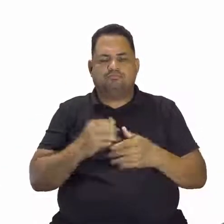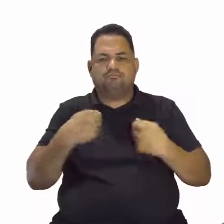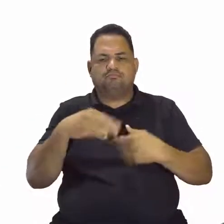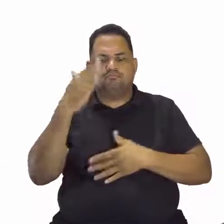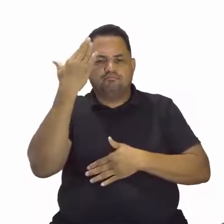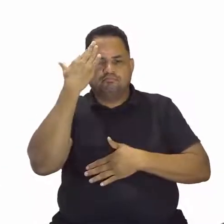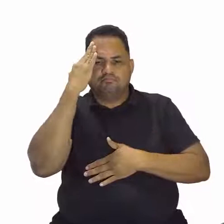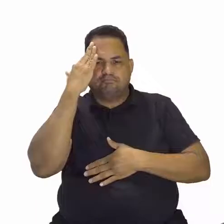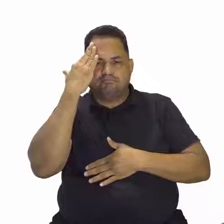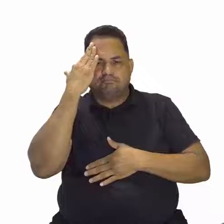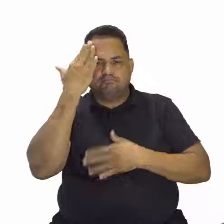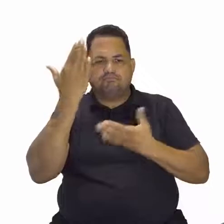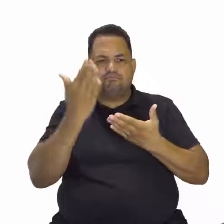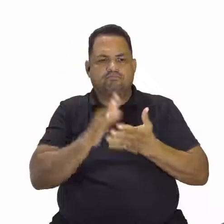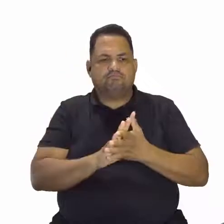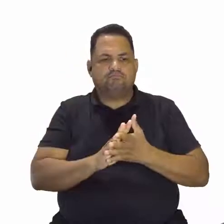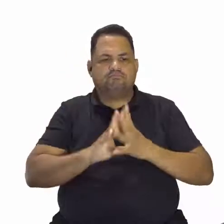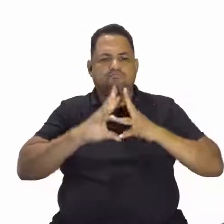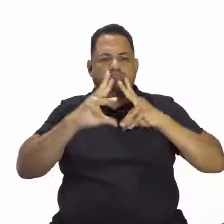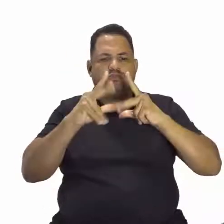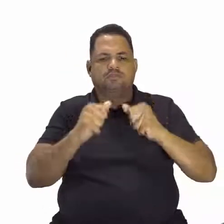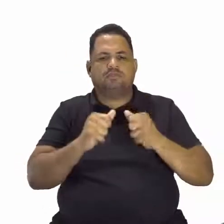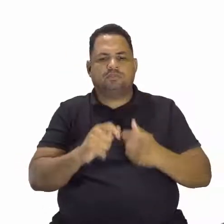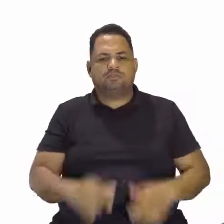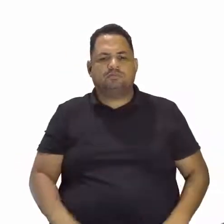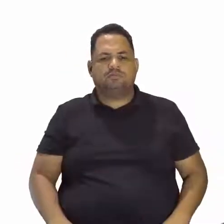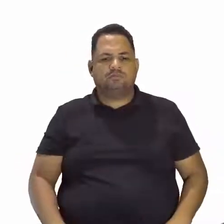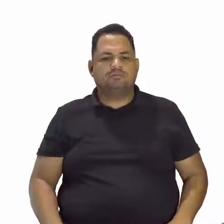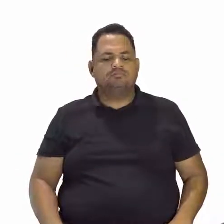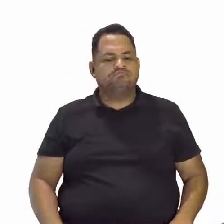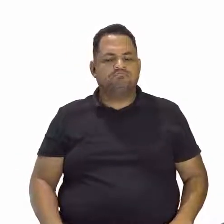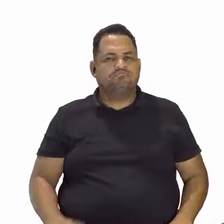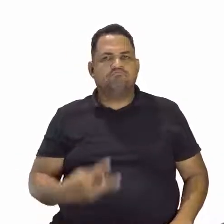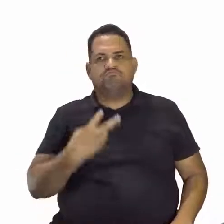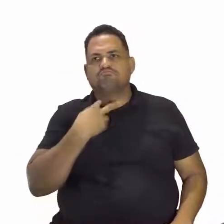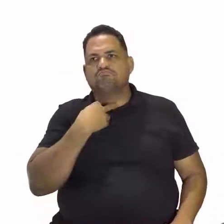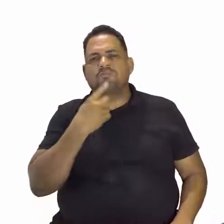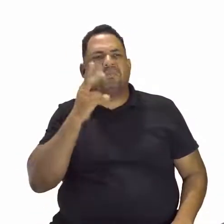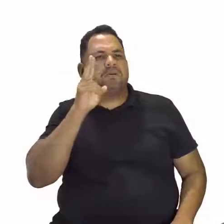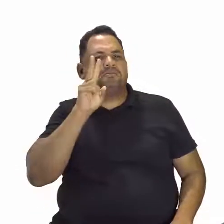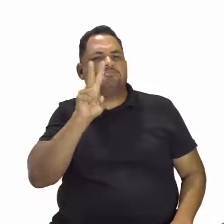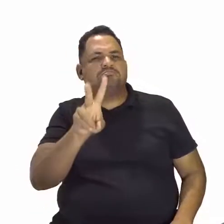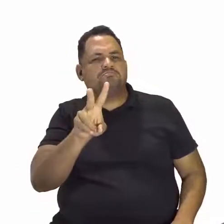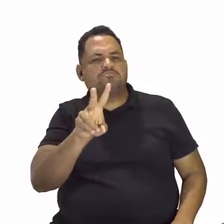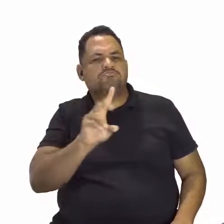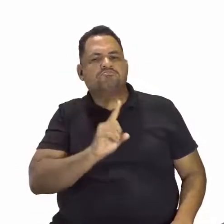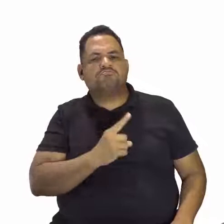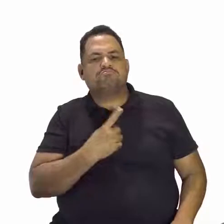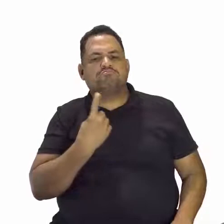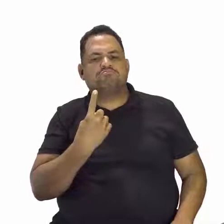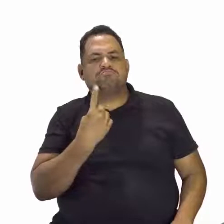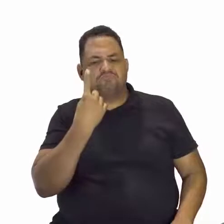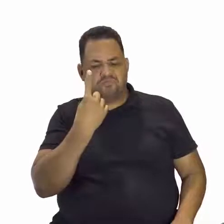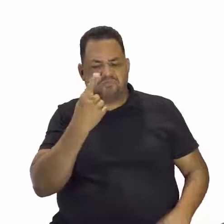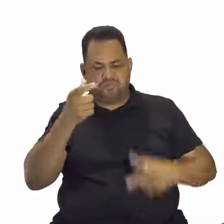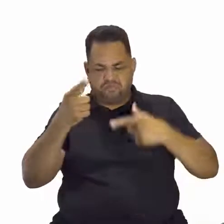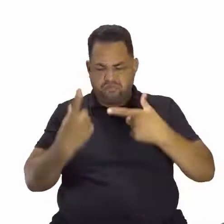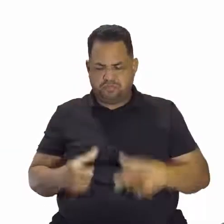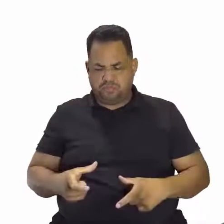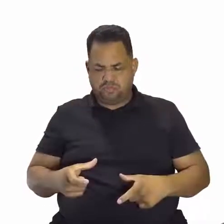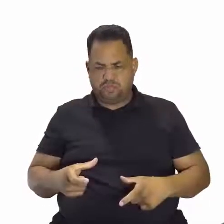e compreendê-la como totalidade. Eu não posso olhar ali só um lugar,